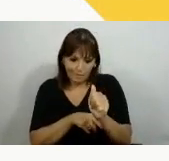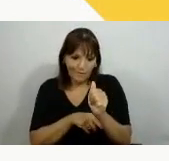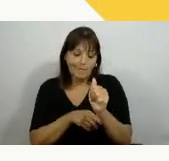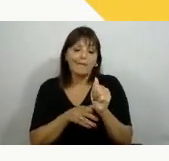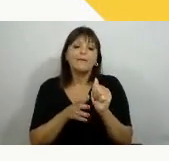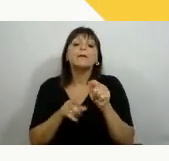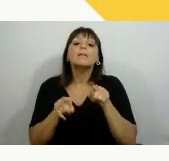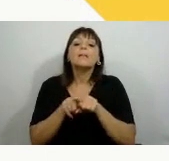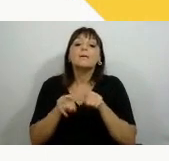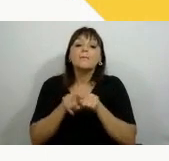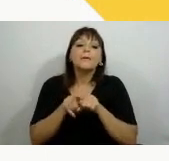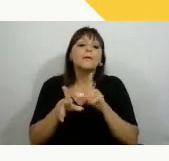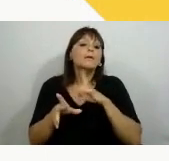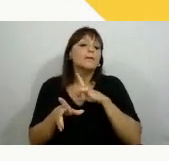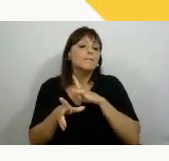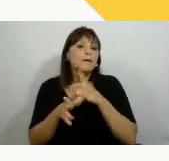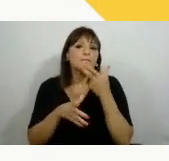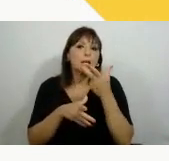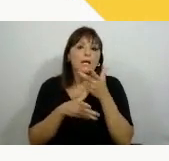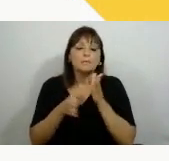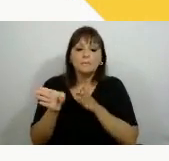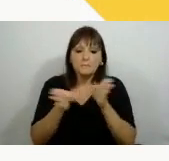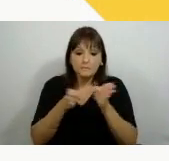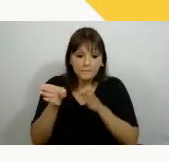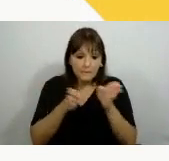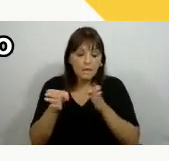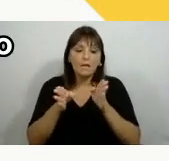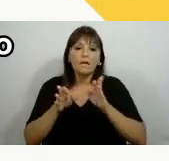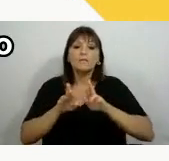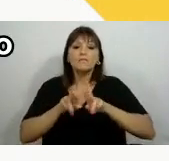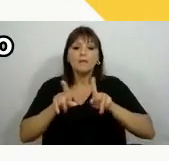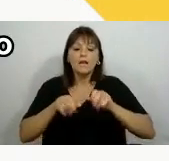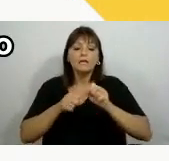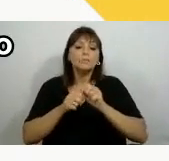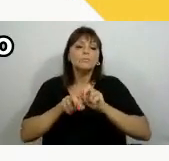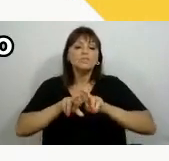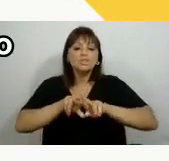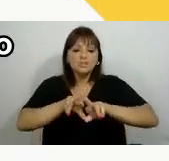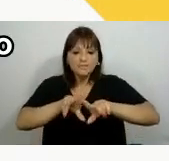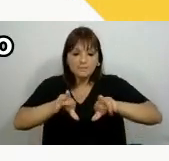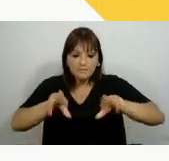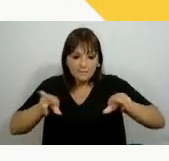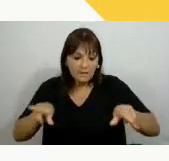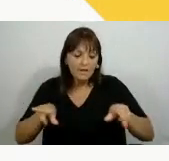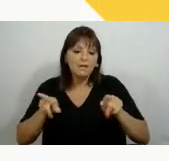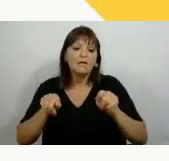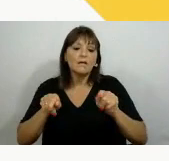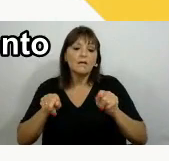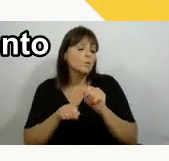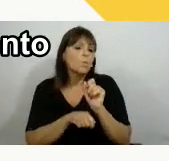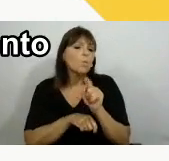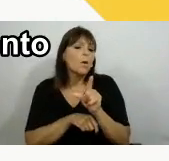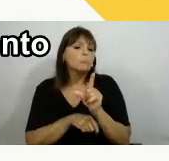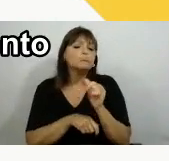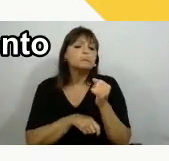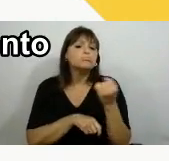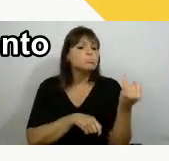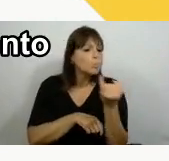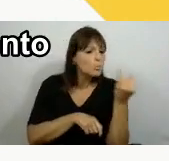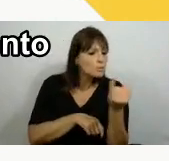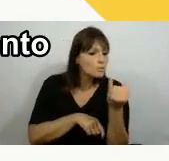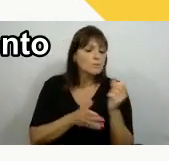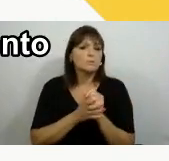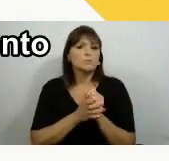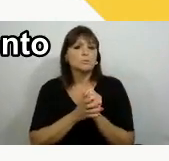para falar sobre acessibilidade, sobre diversidade. Então, quais elementos eram importantes naquele momento e quais não? As roupas